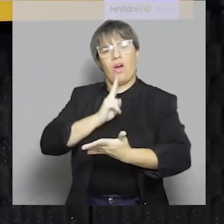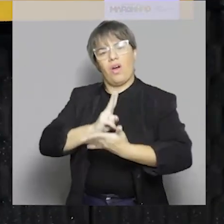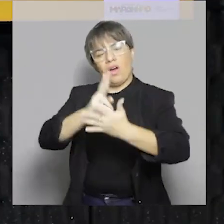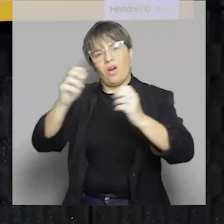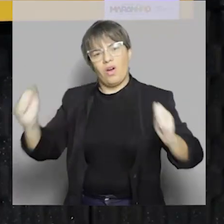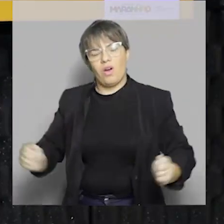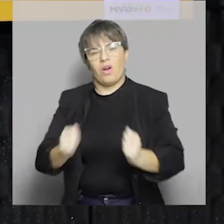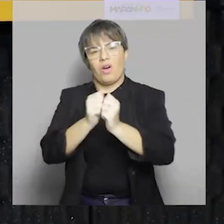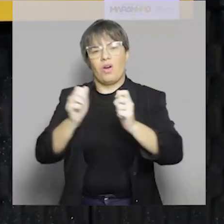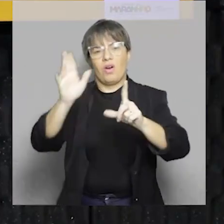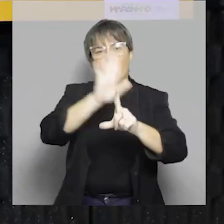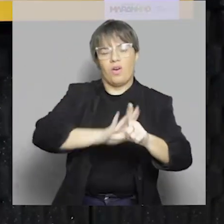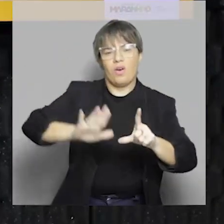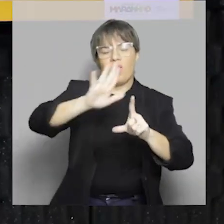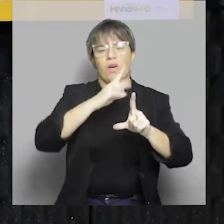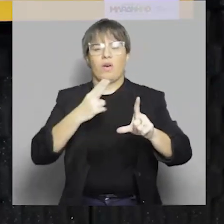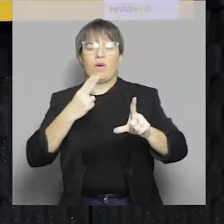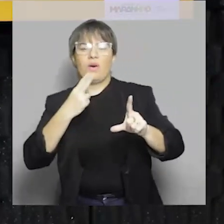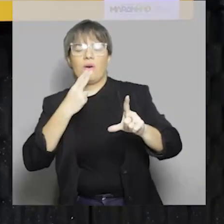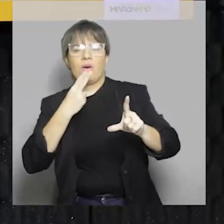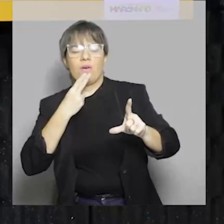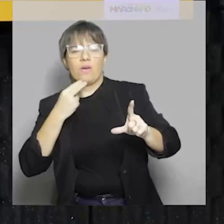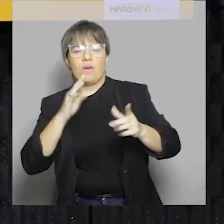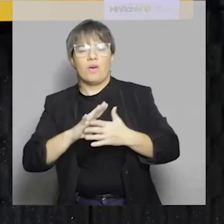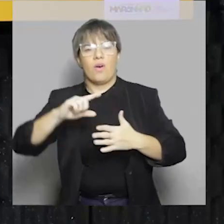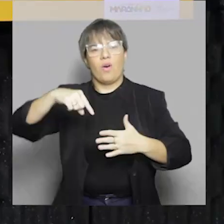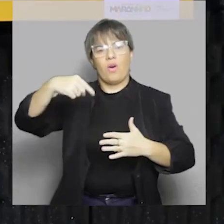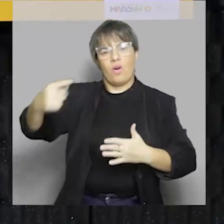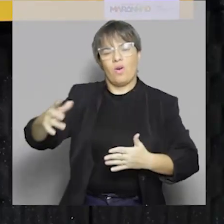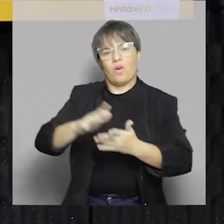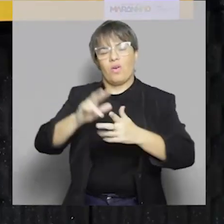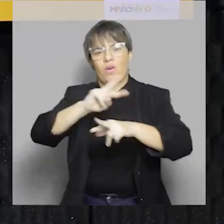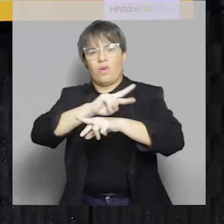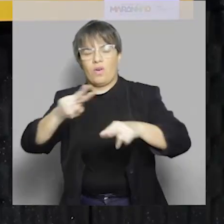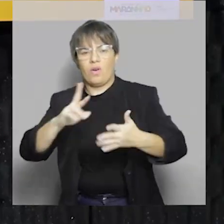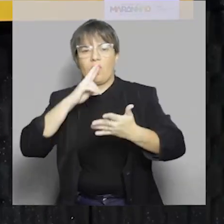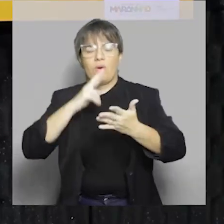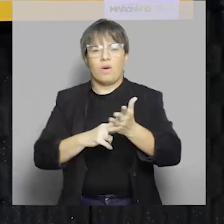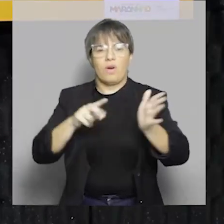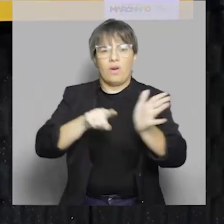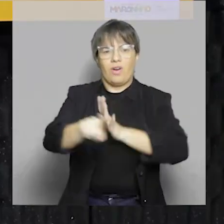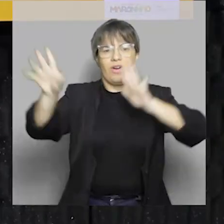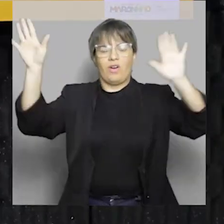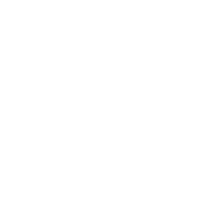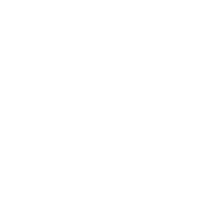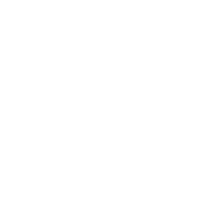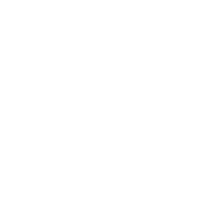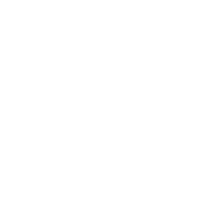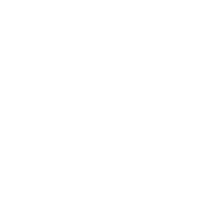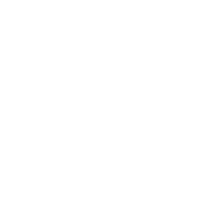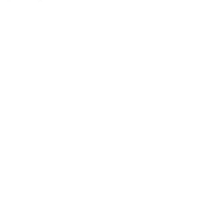gente na plataforma Gonçalves Dias. É isso aí para essa e outras resoluções de questões. Valeu!